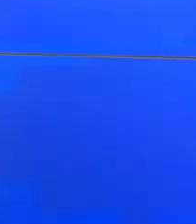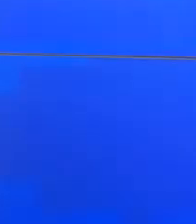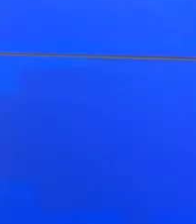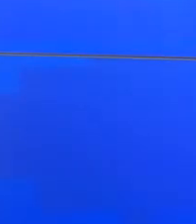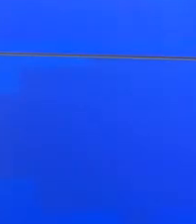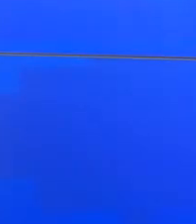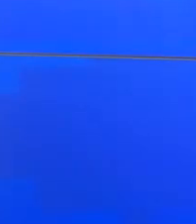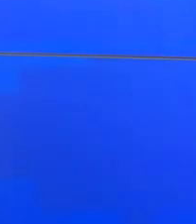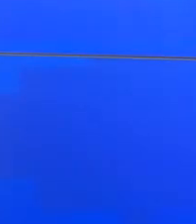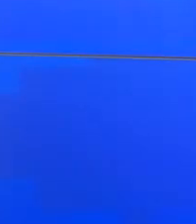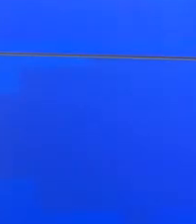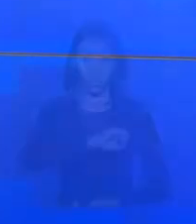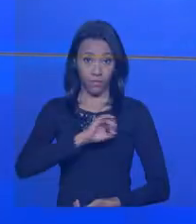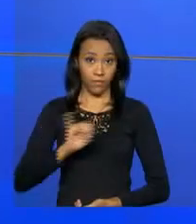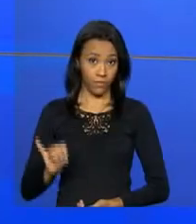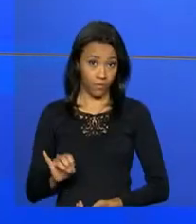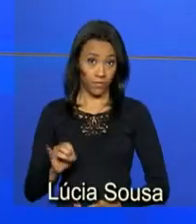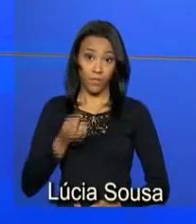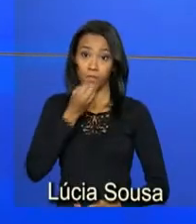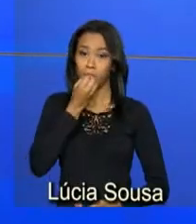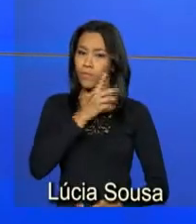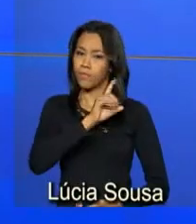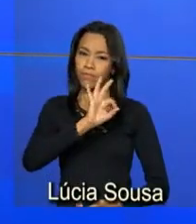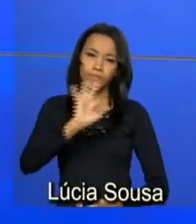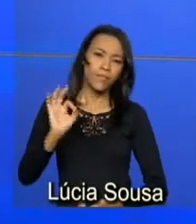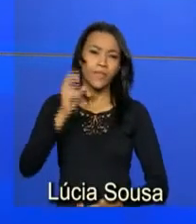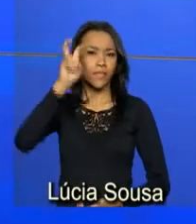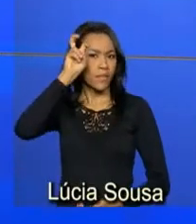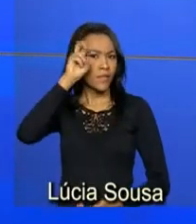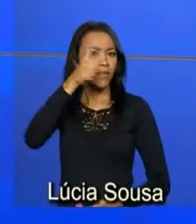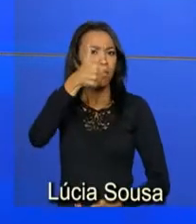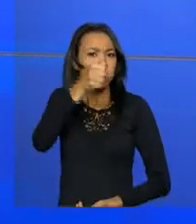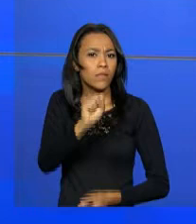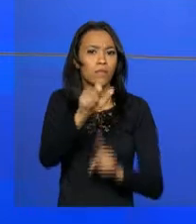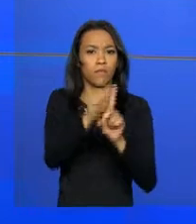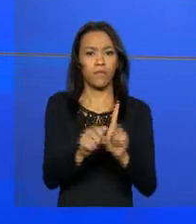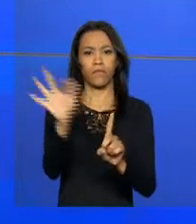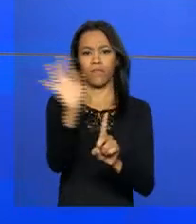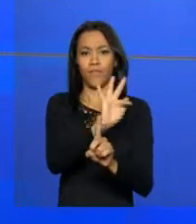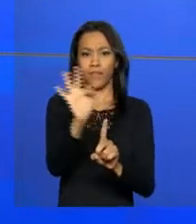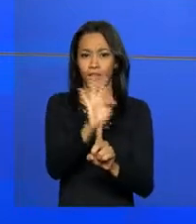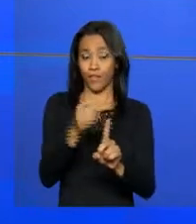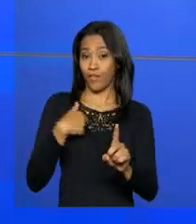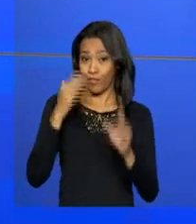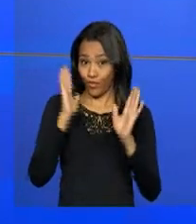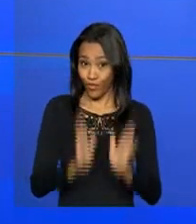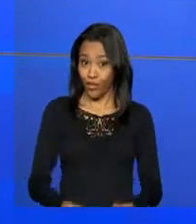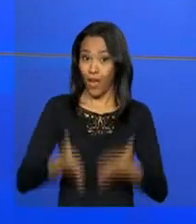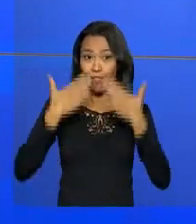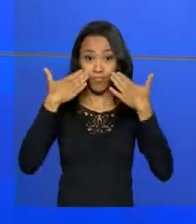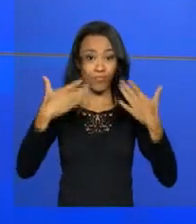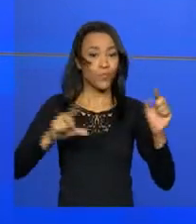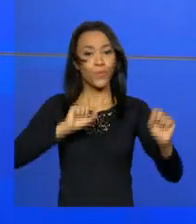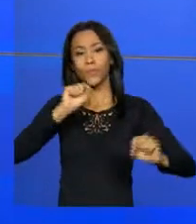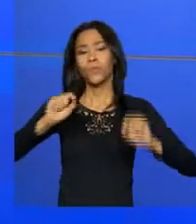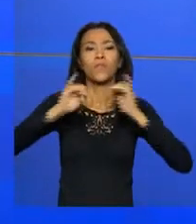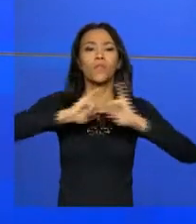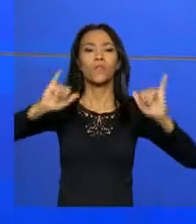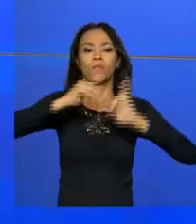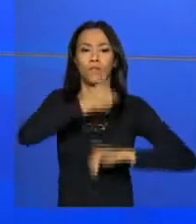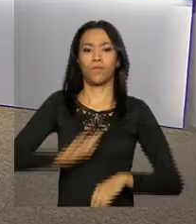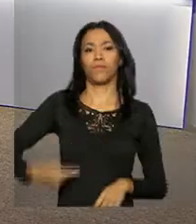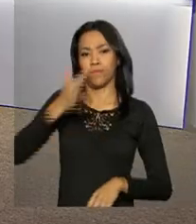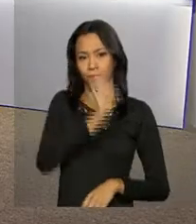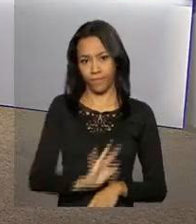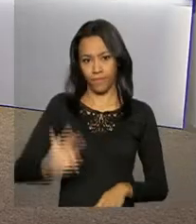lá um ótimo dia para você quinta feira 18 de fevereiro e nós estamos no ar com as notícias de hoje do governo federal